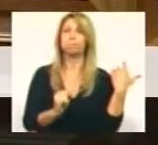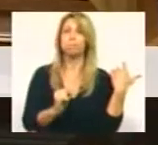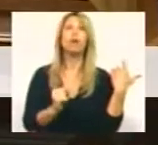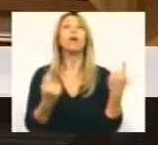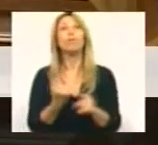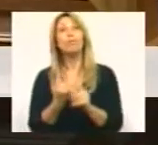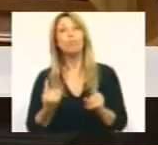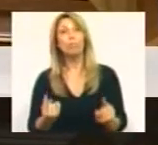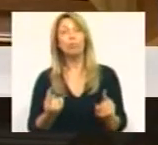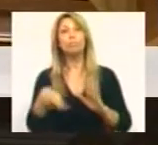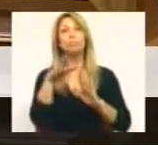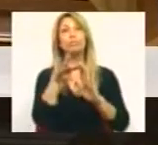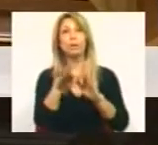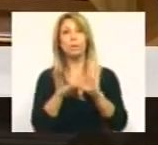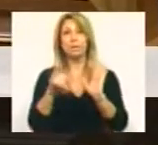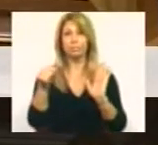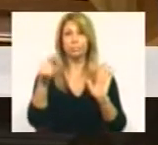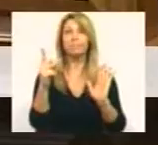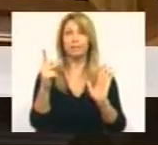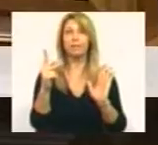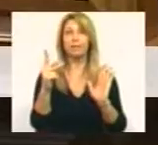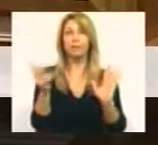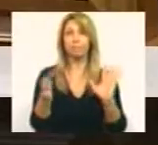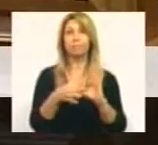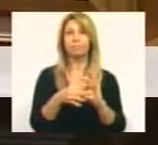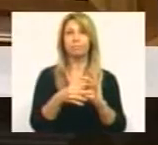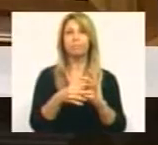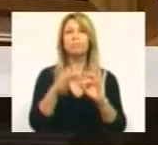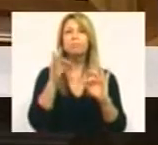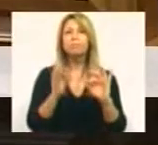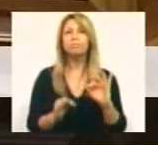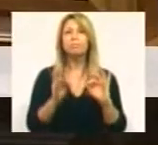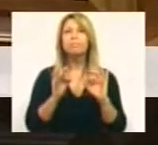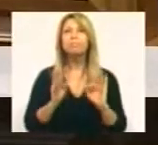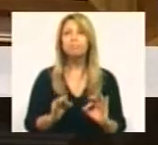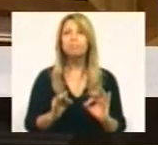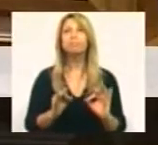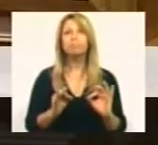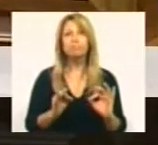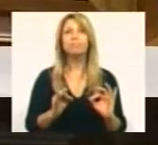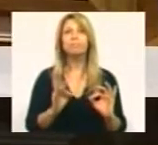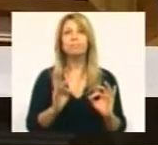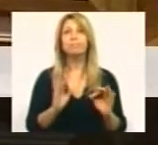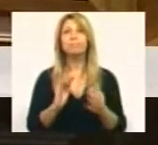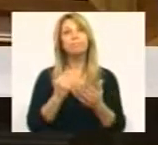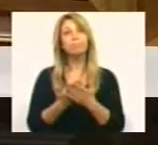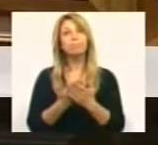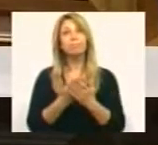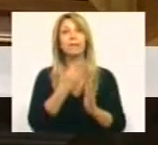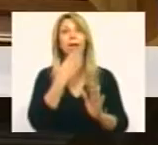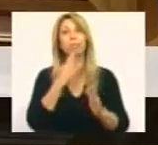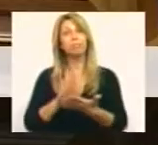sentido que a programação da televisão seja cabalmente servida, digamos assim, por